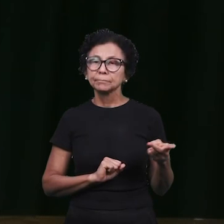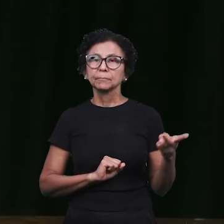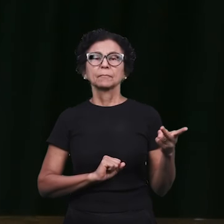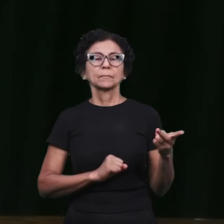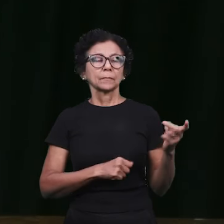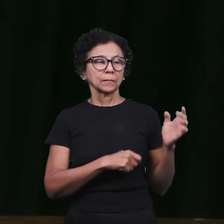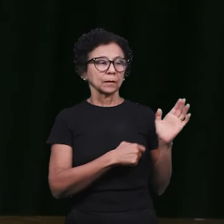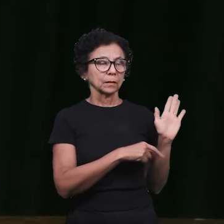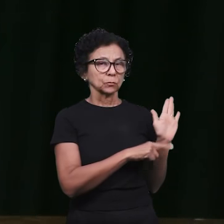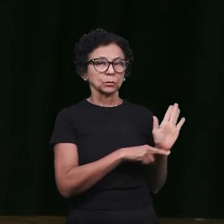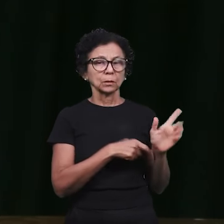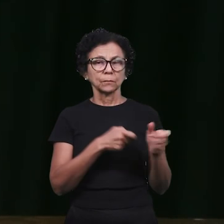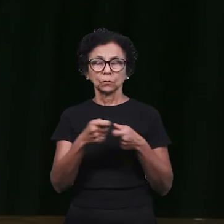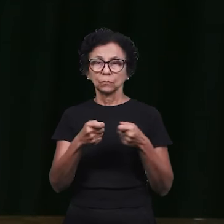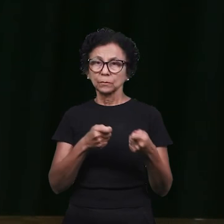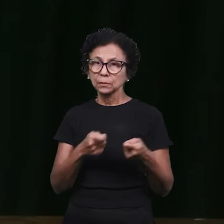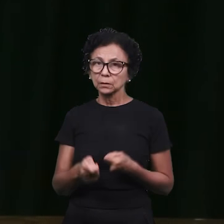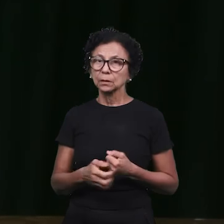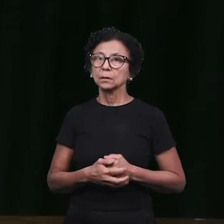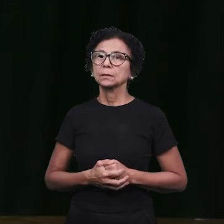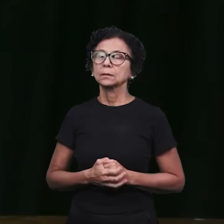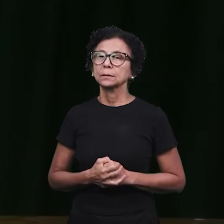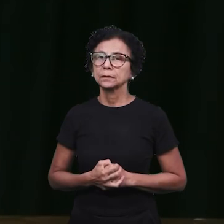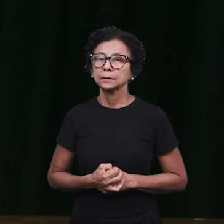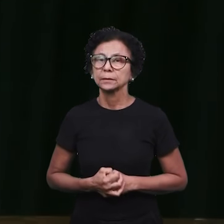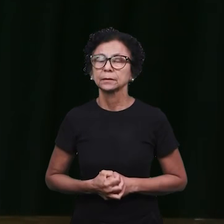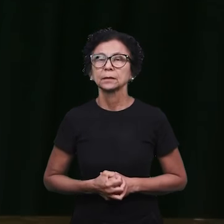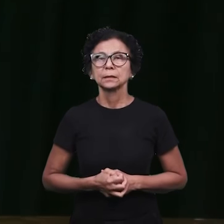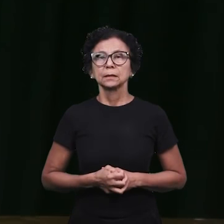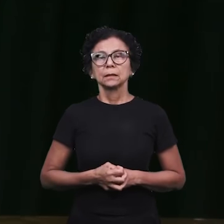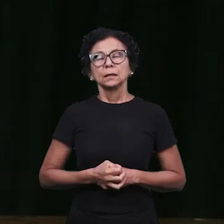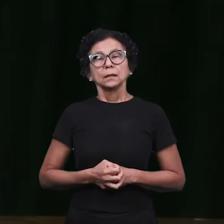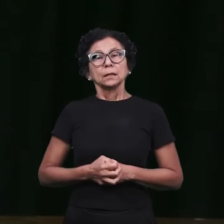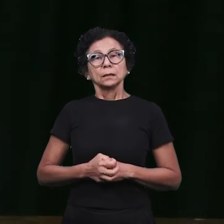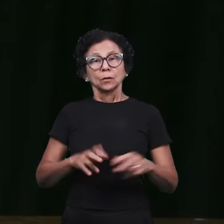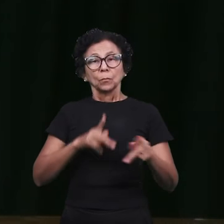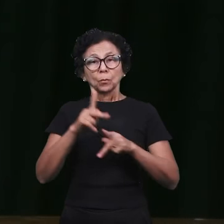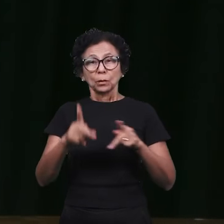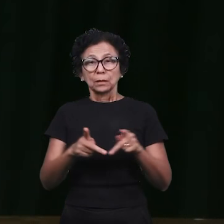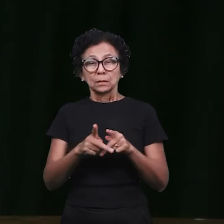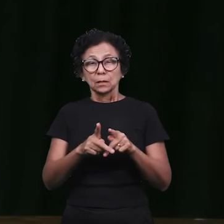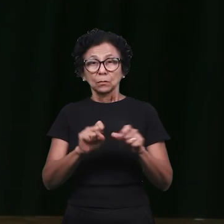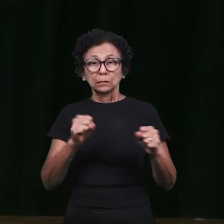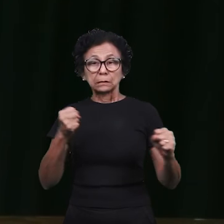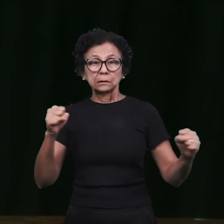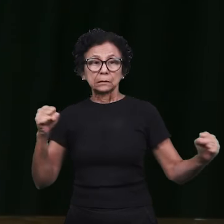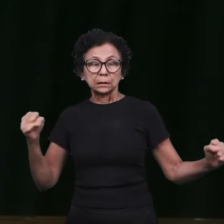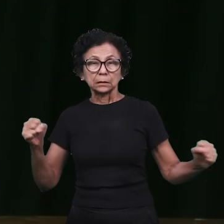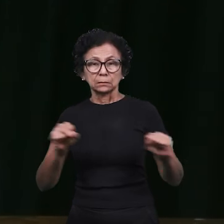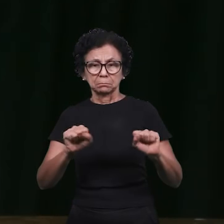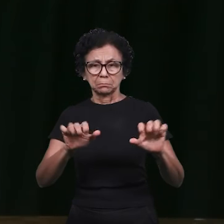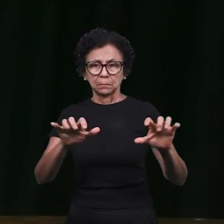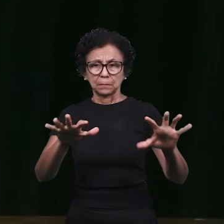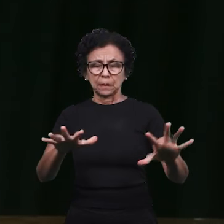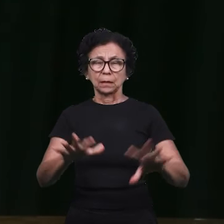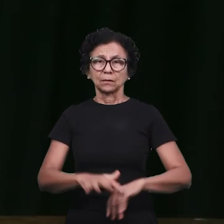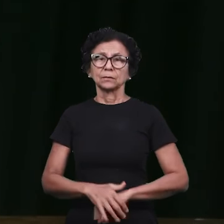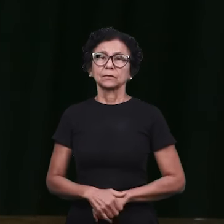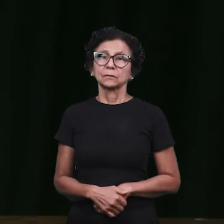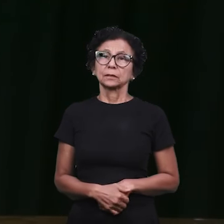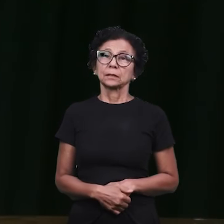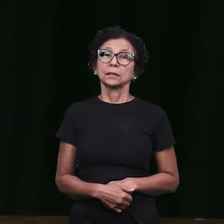a potência e o tamanho do povo que o adversário ele dominava ali, como hoje